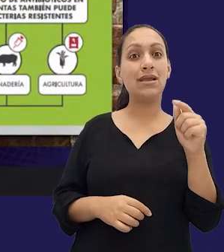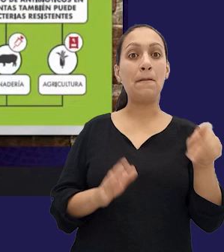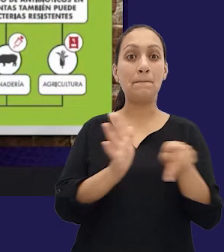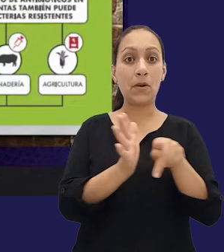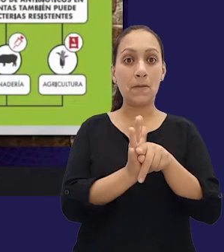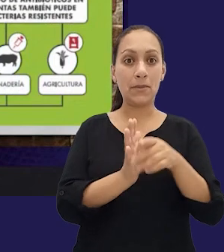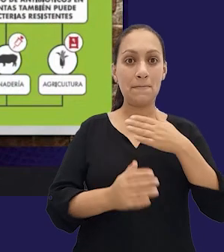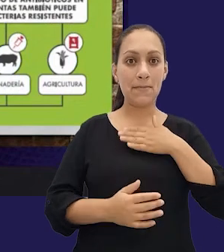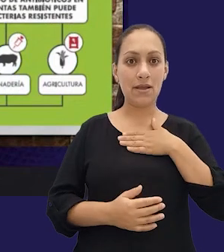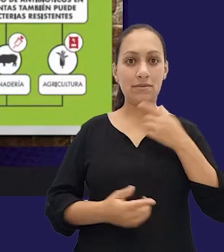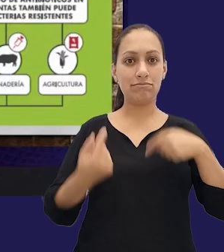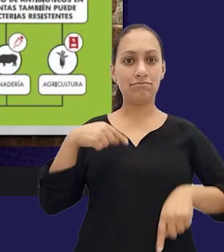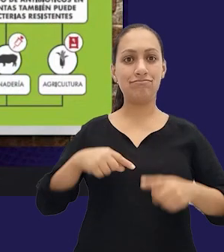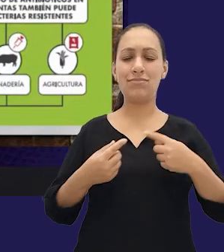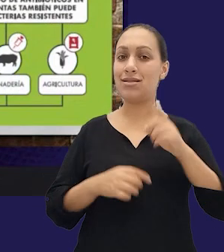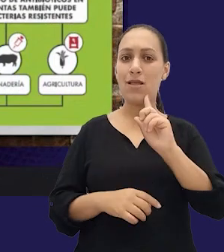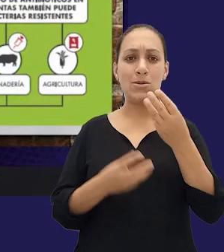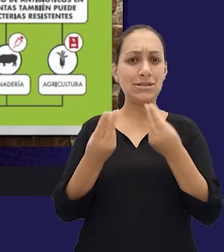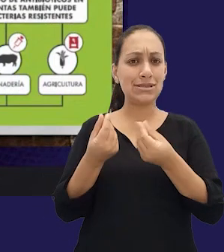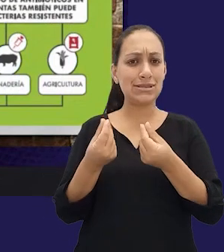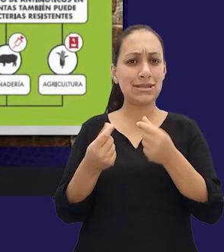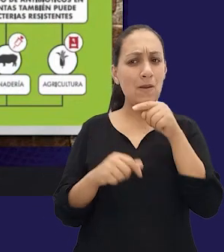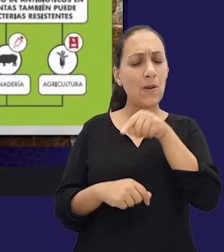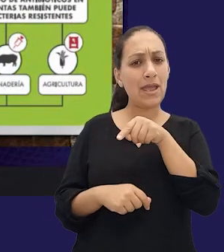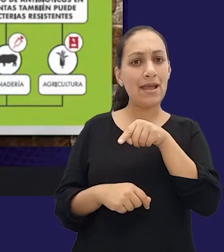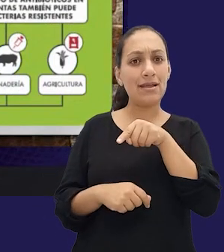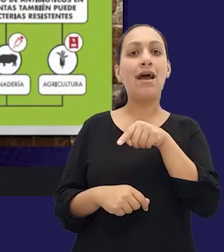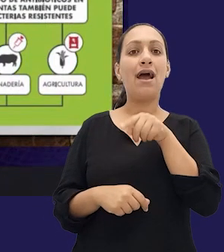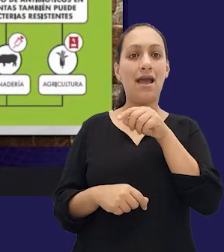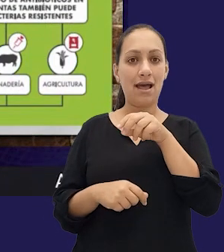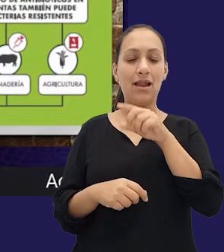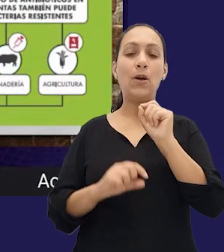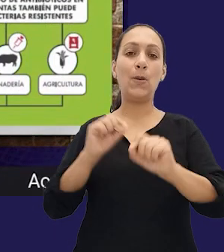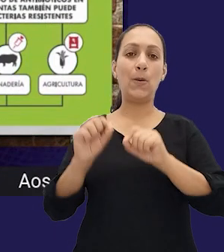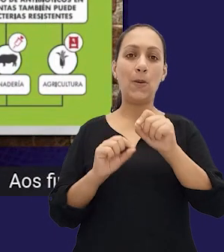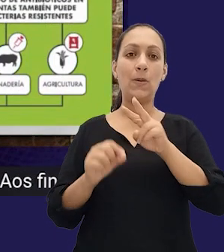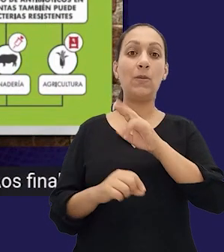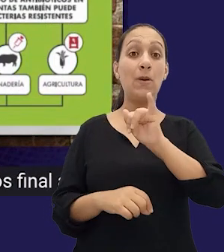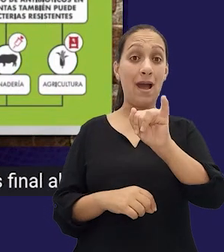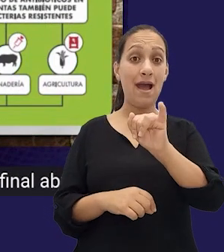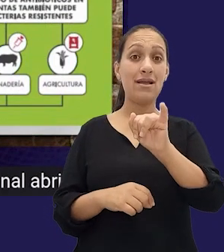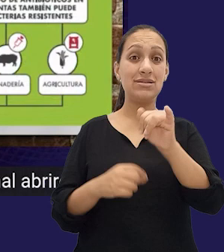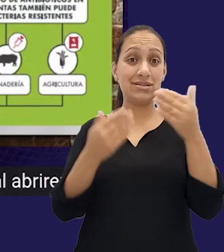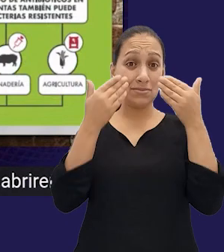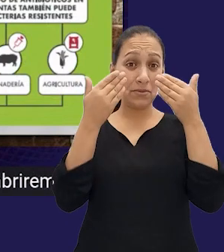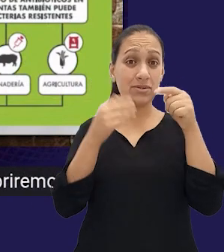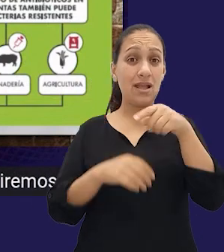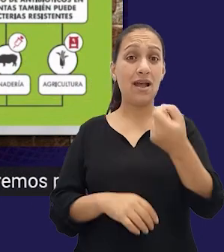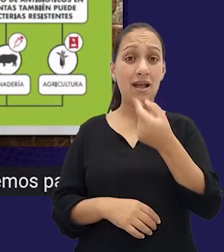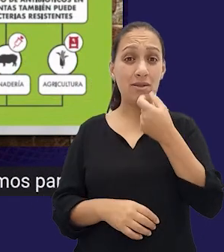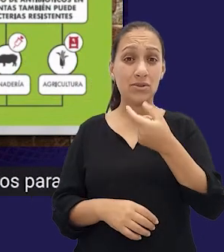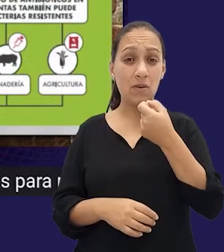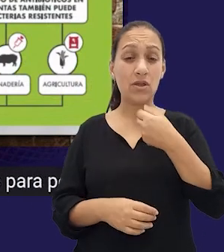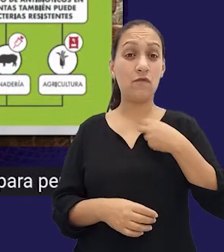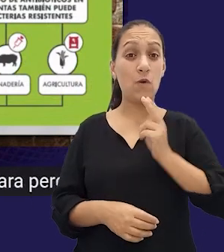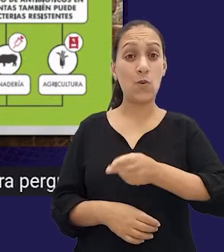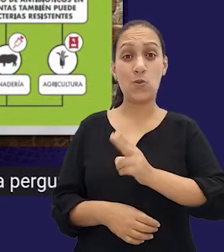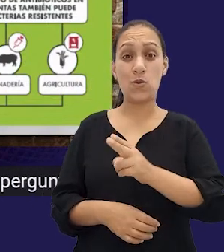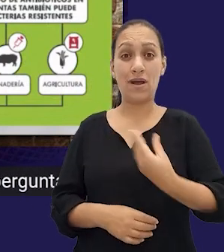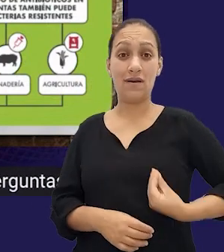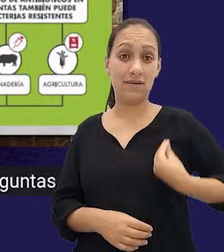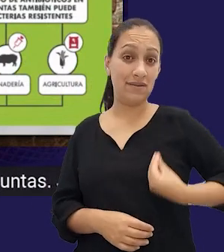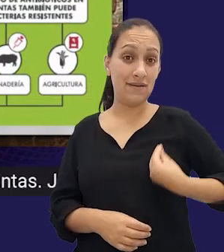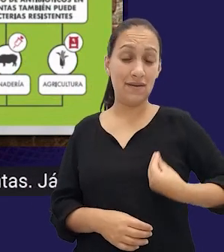microbiota e não são sensíveis àquele antimicrobiano, elas vão ser expostas àquela droga e vão permanecer